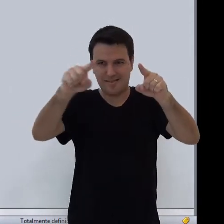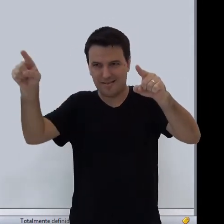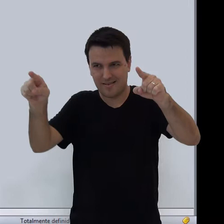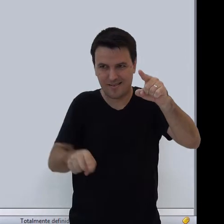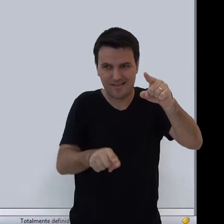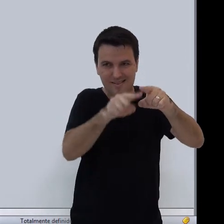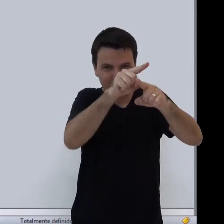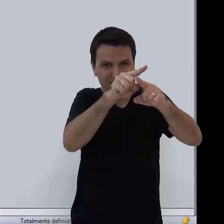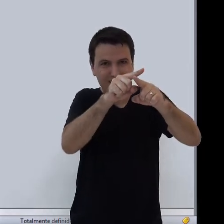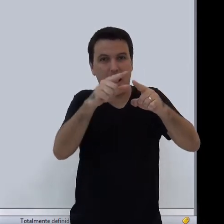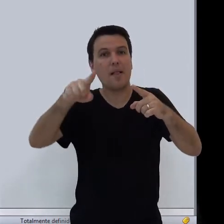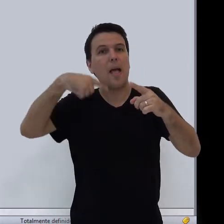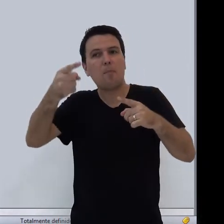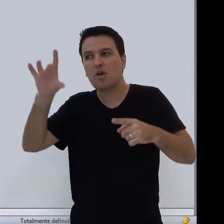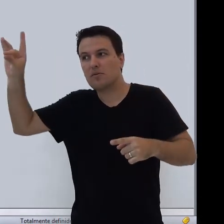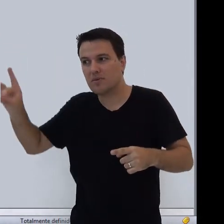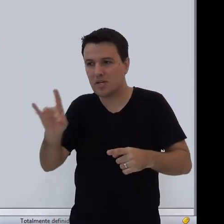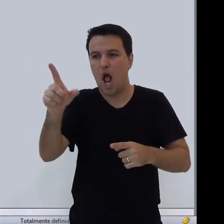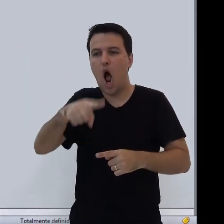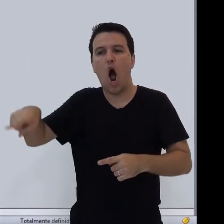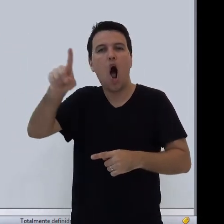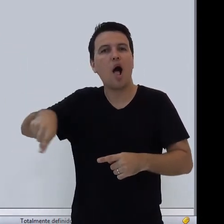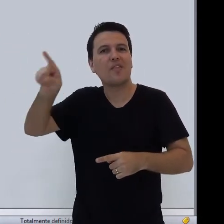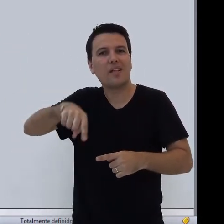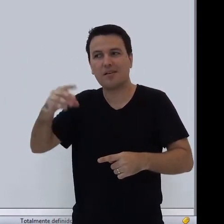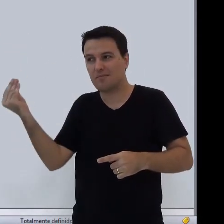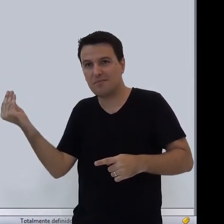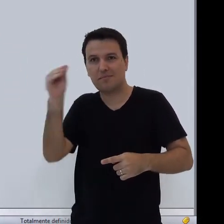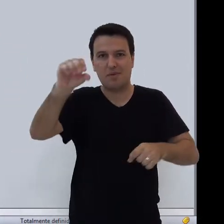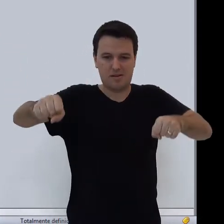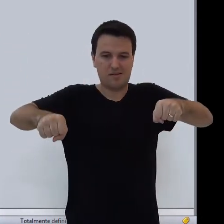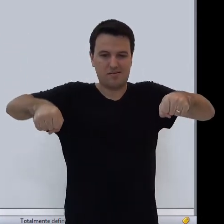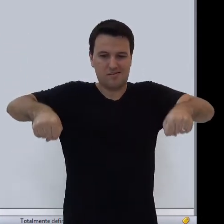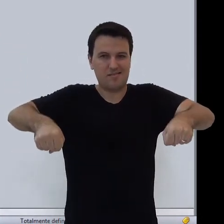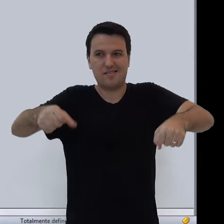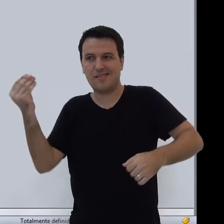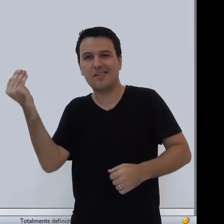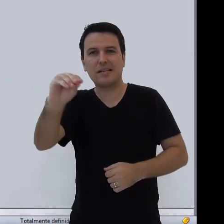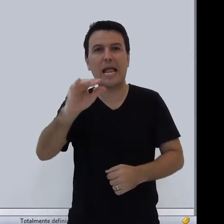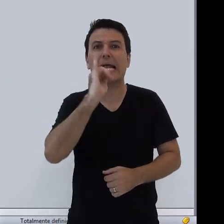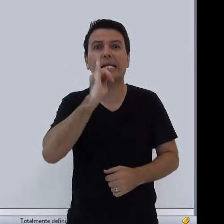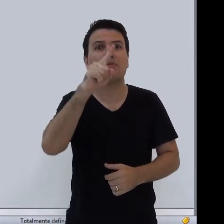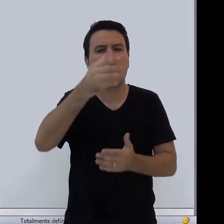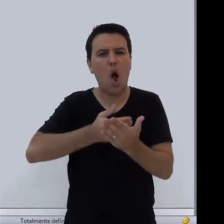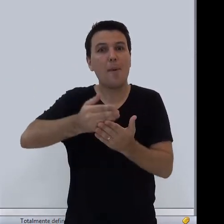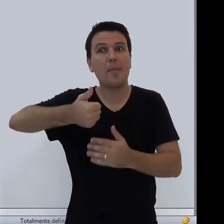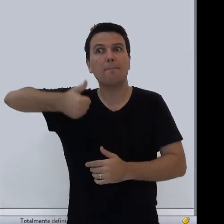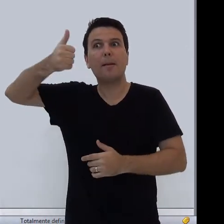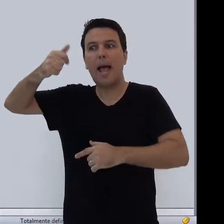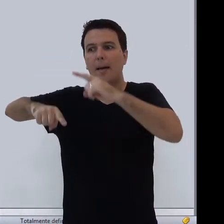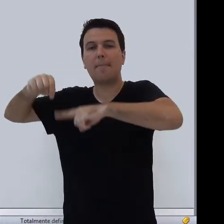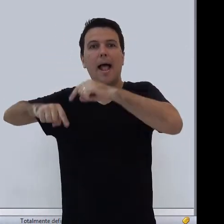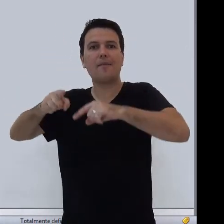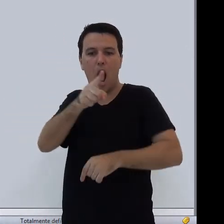quadro, depois você insere a roda, depois você insere o garfo e o guidão, tá? Se você começar,